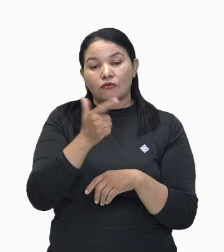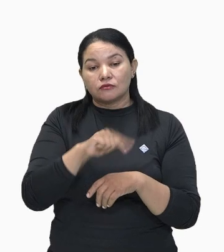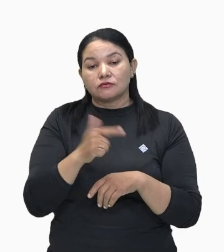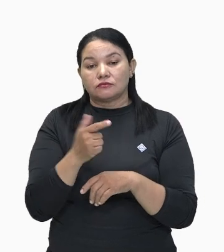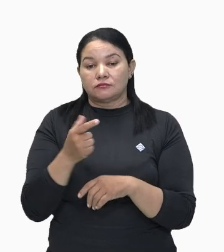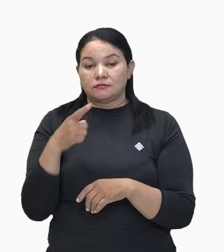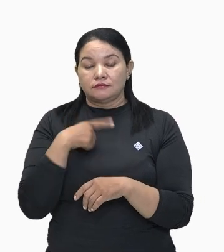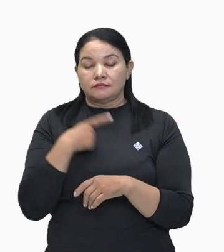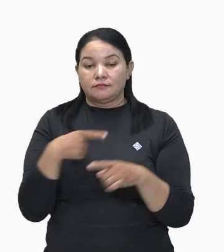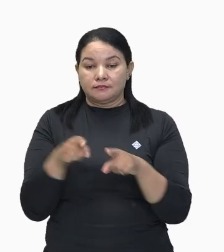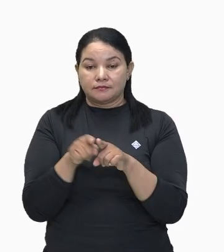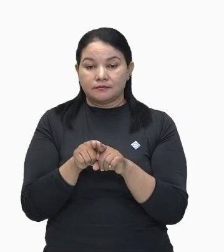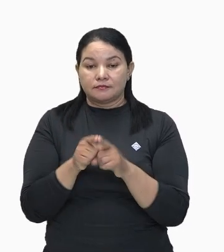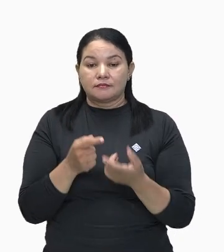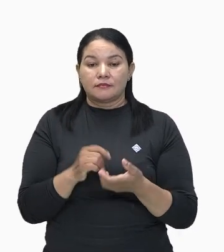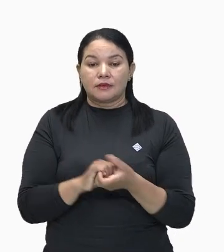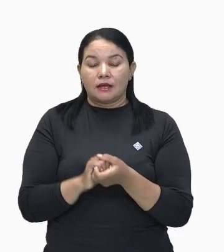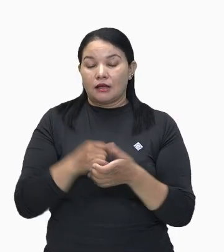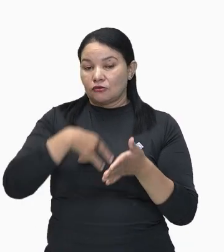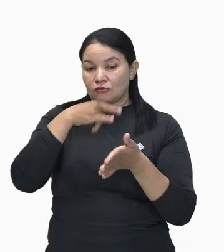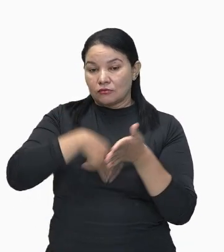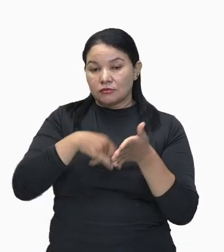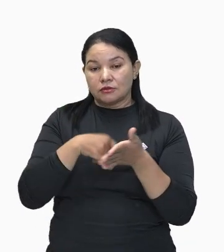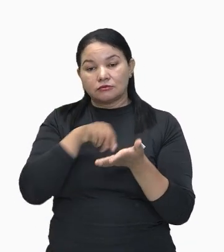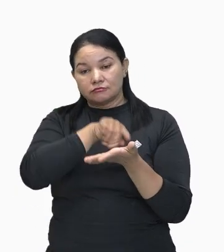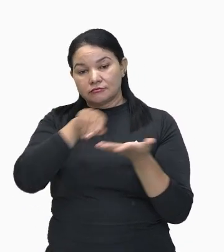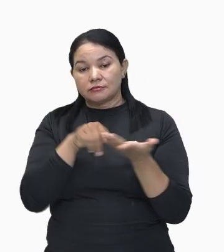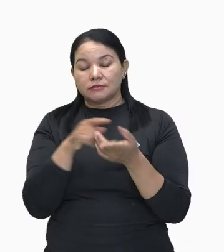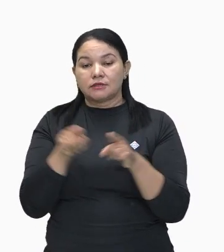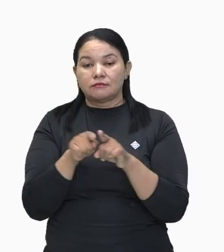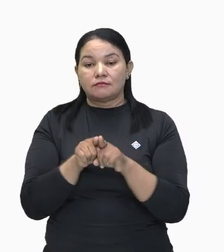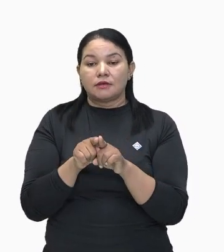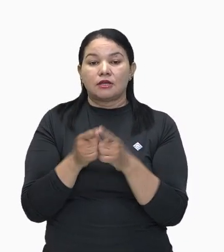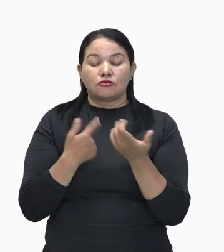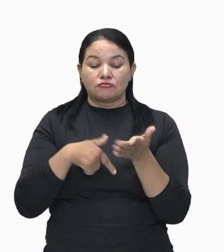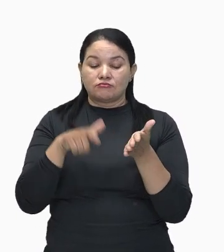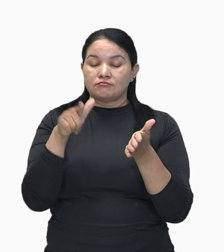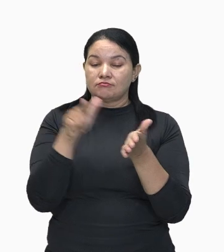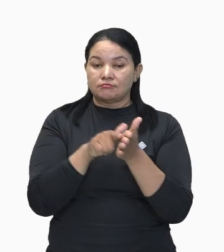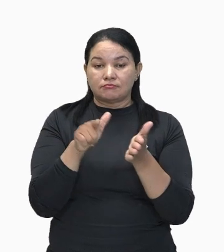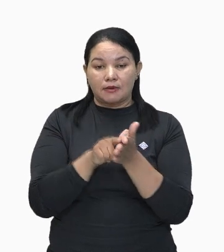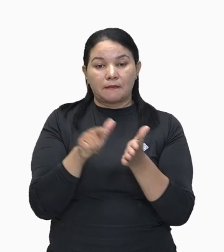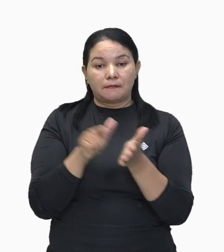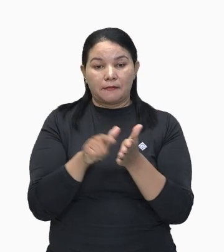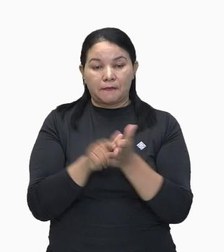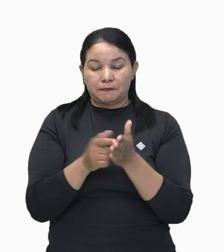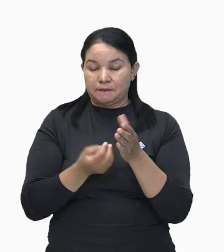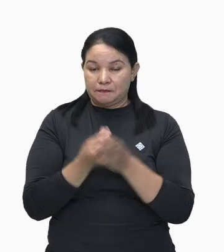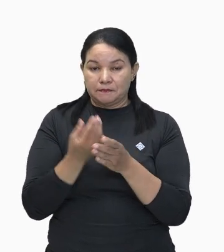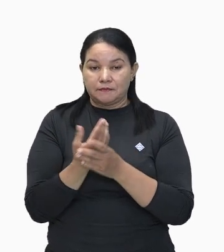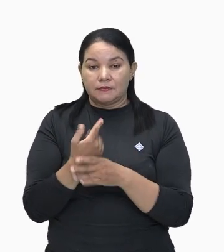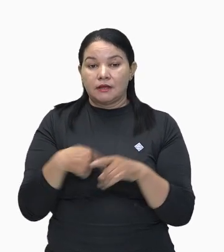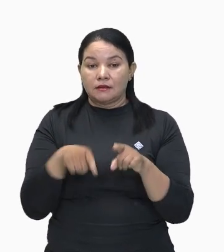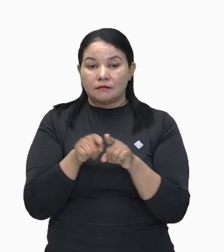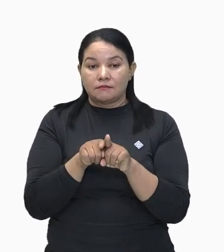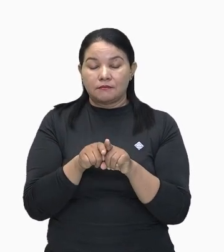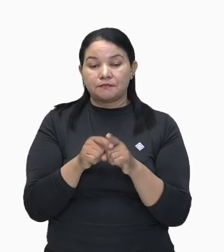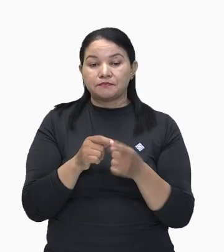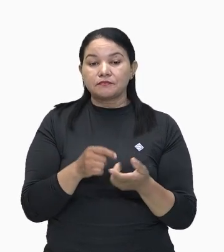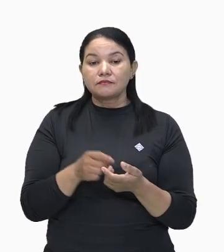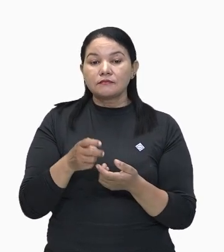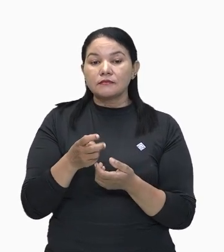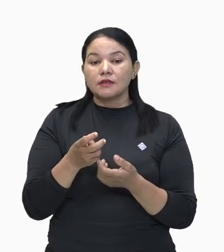na produção madeireira certificada para a celulose, que é a matéria-prima do papel. Na agricultura vai se destacar os cereais e frutas, que